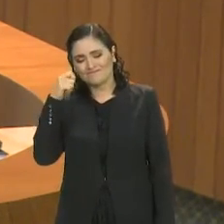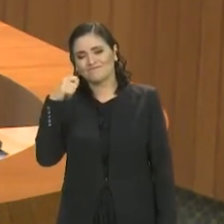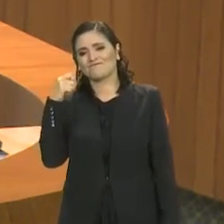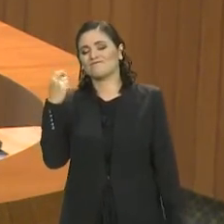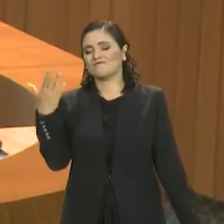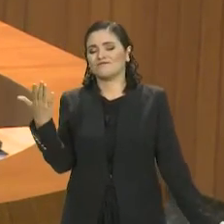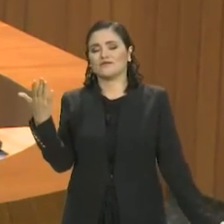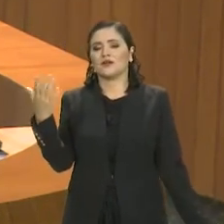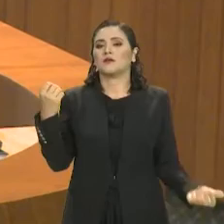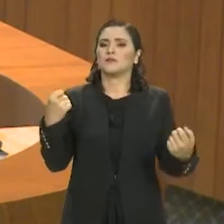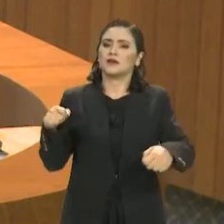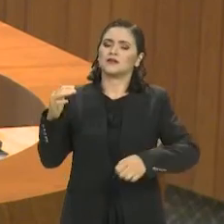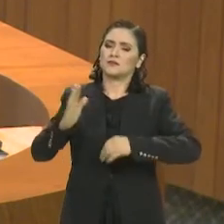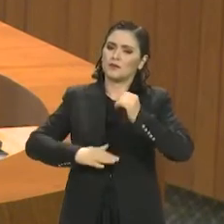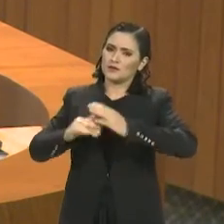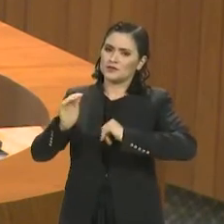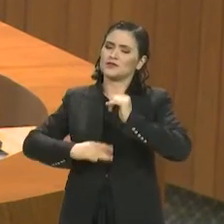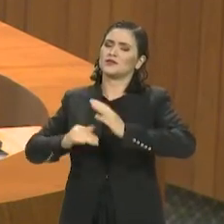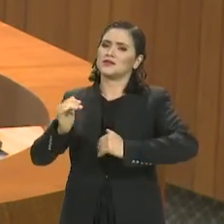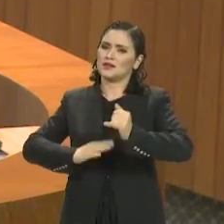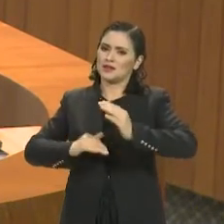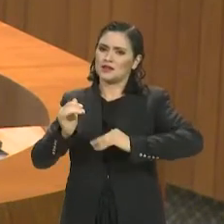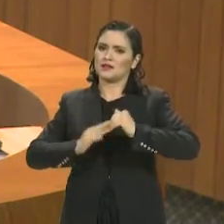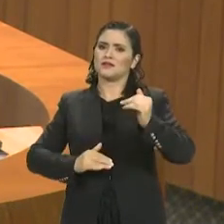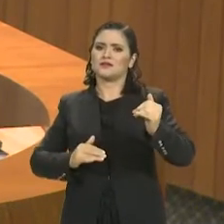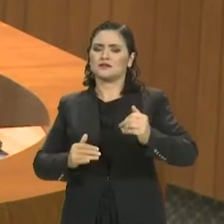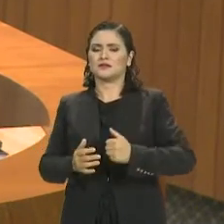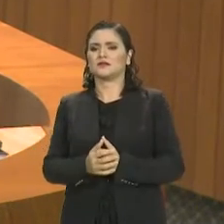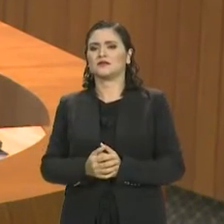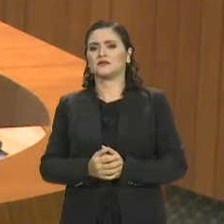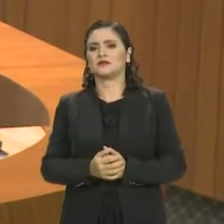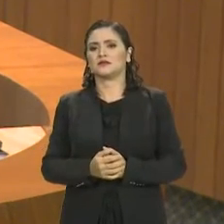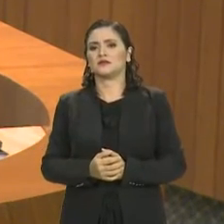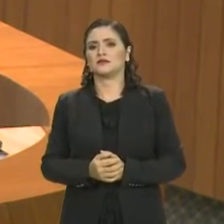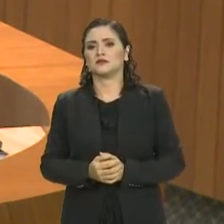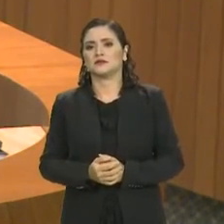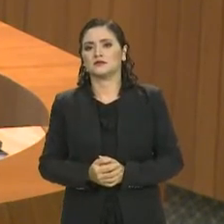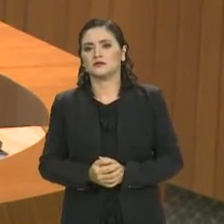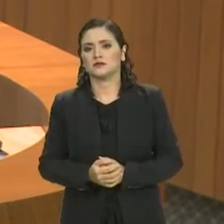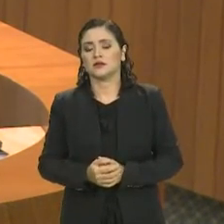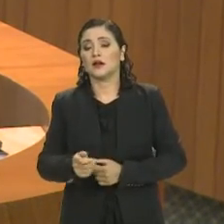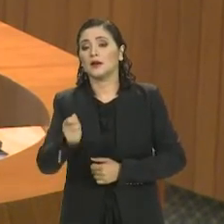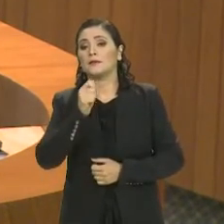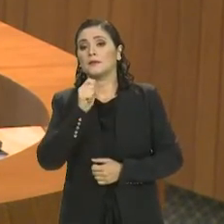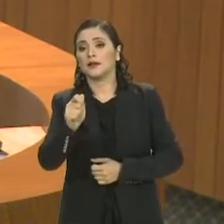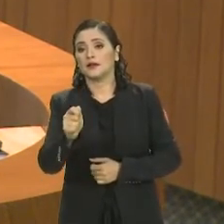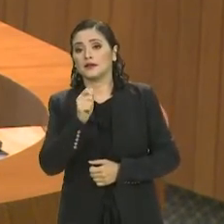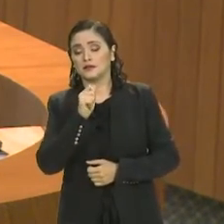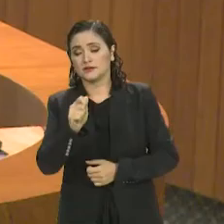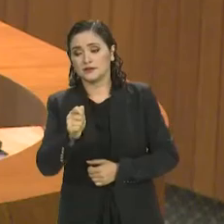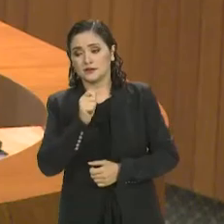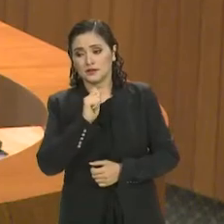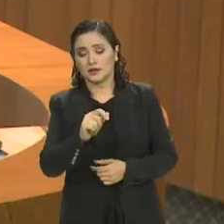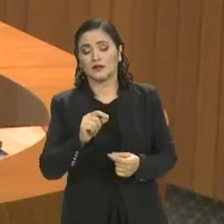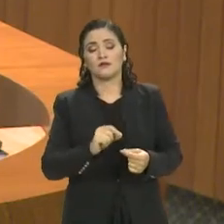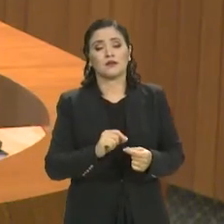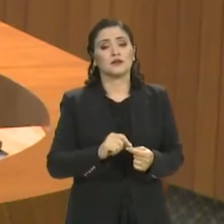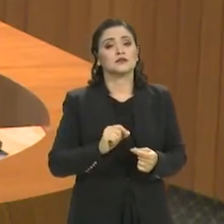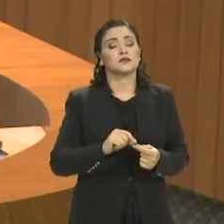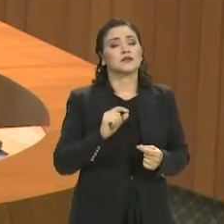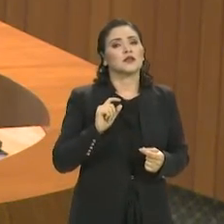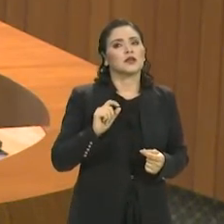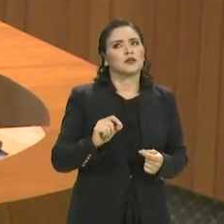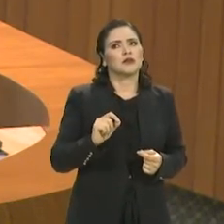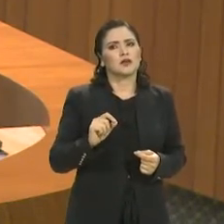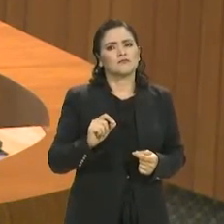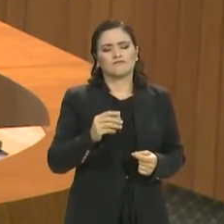precisa profissionalizar a gestão. Incrivelmente, como a imprensa ela tem colocado isso aí meio que de